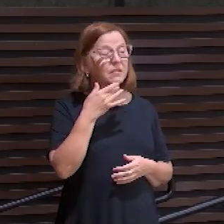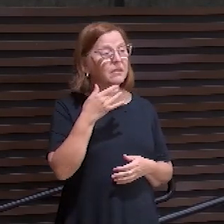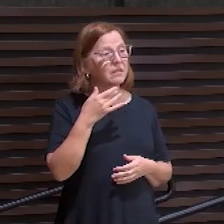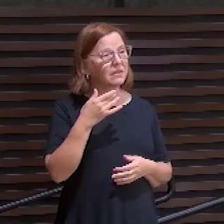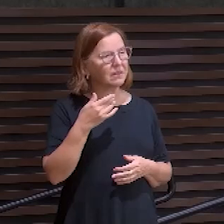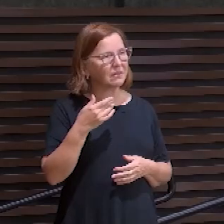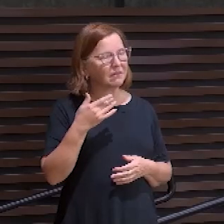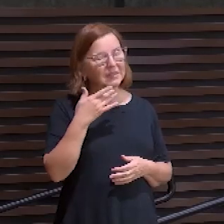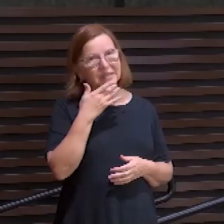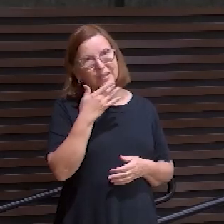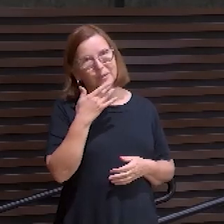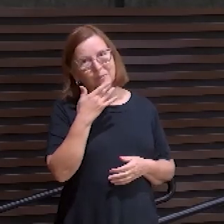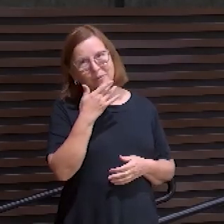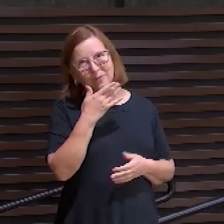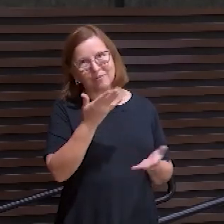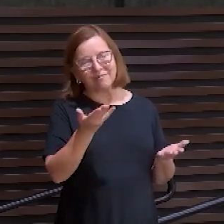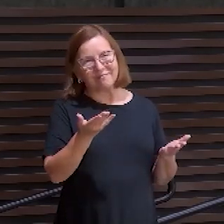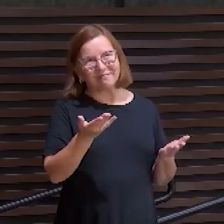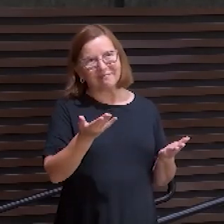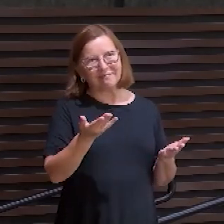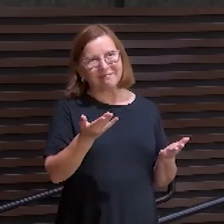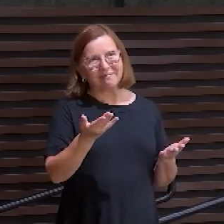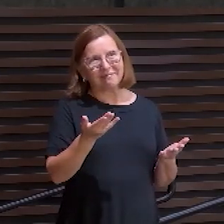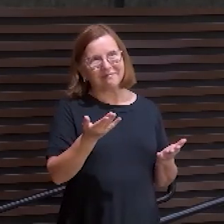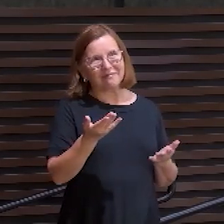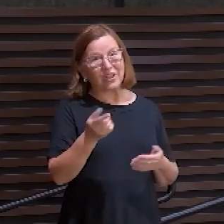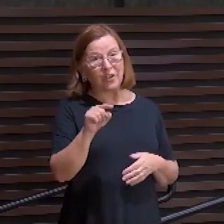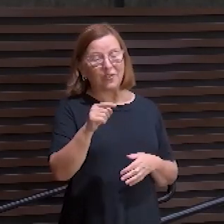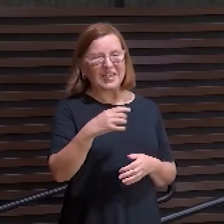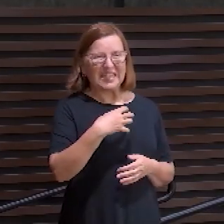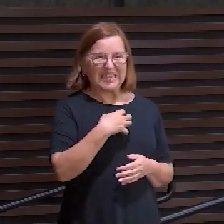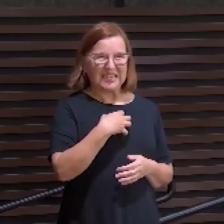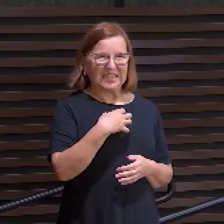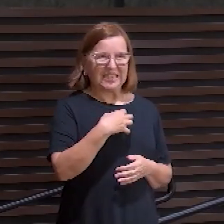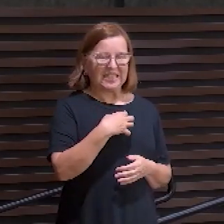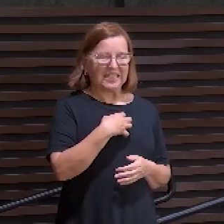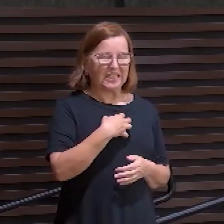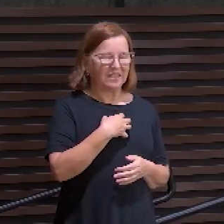o sabor do você se sentir